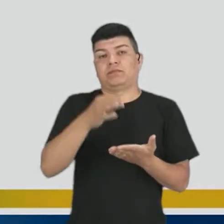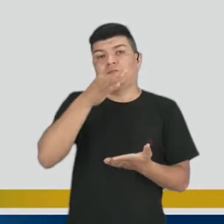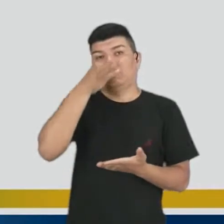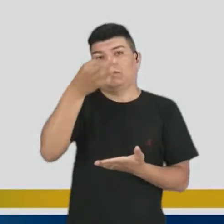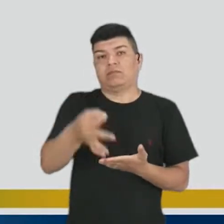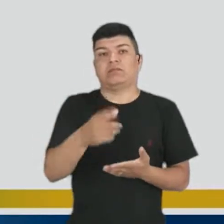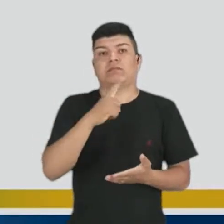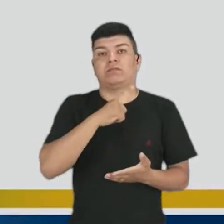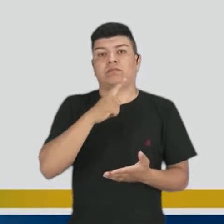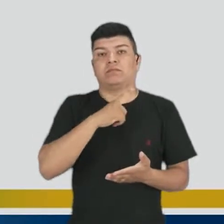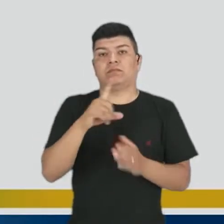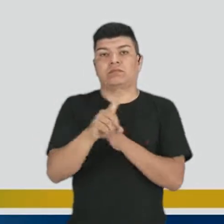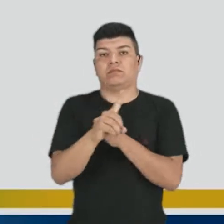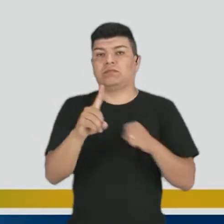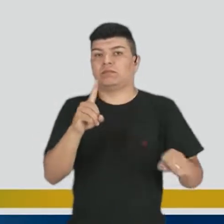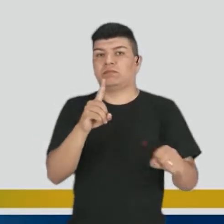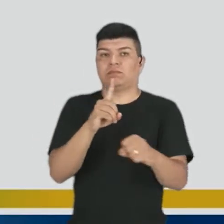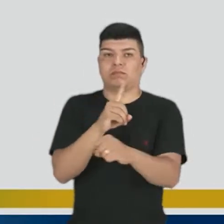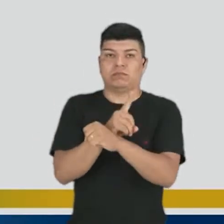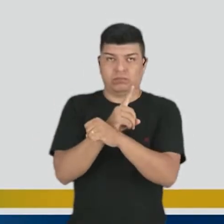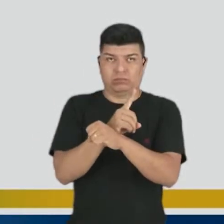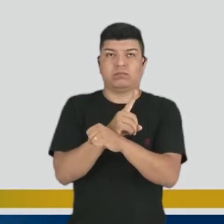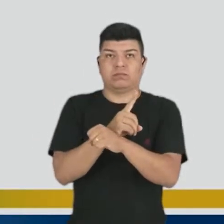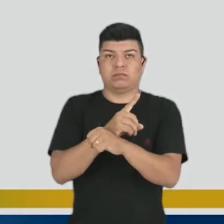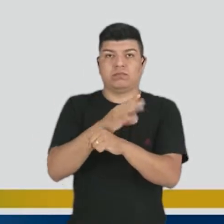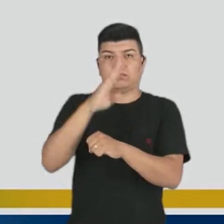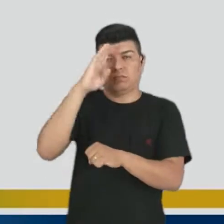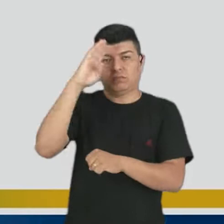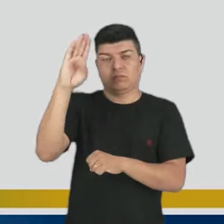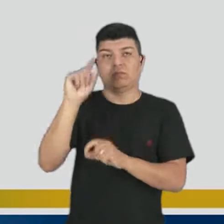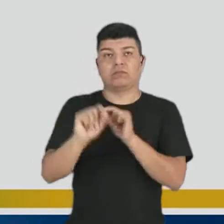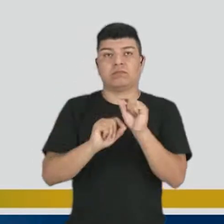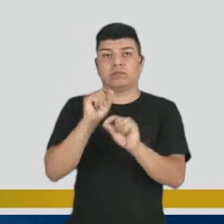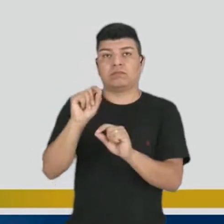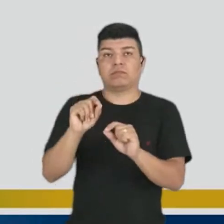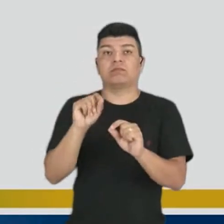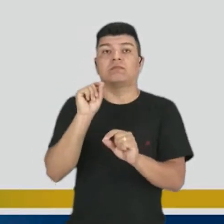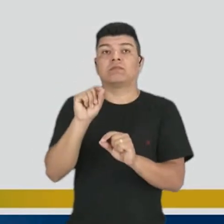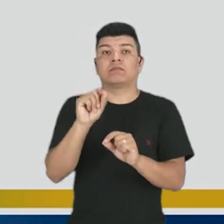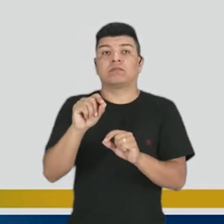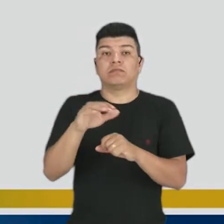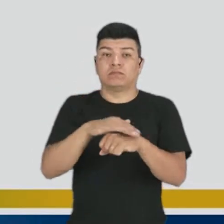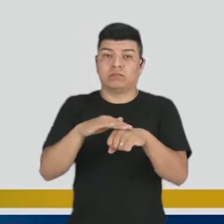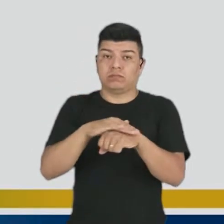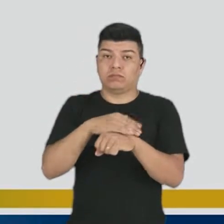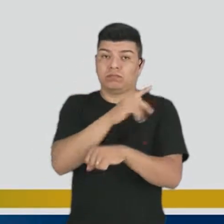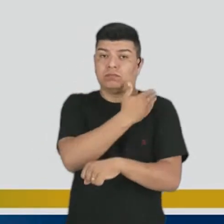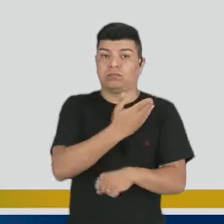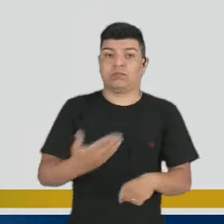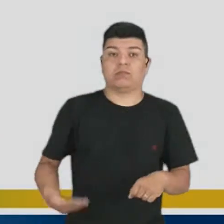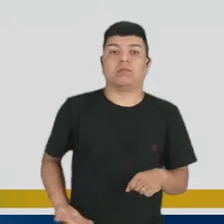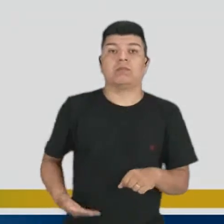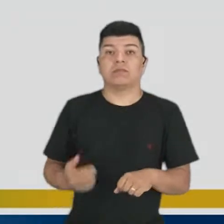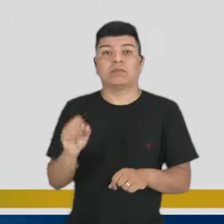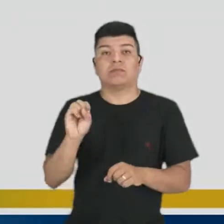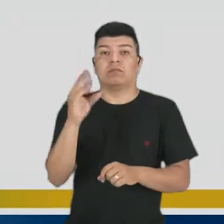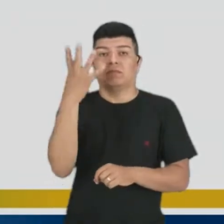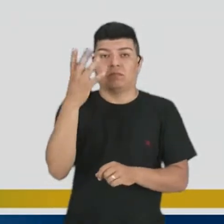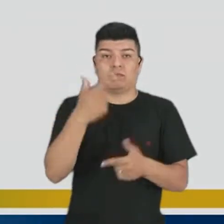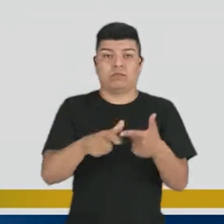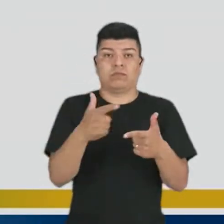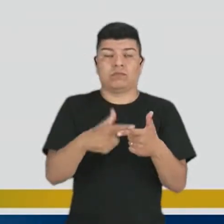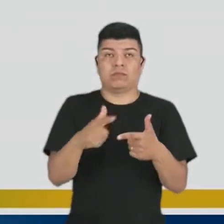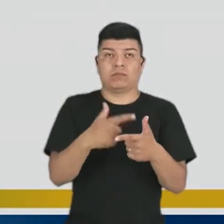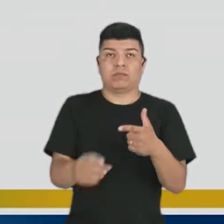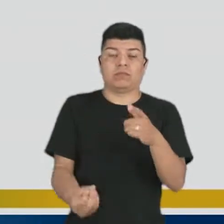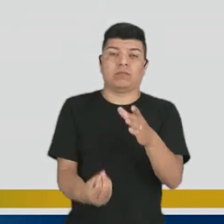possui uma função social, ele possui um papel social, que é promover o debate público a respeito de demandas, de